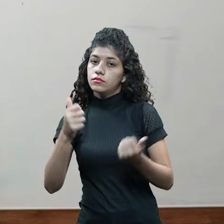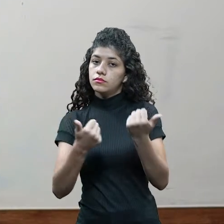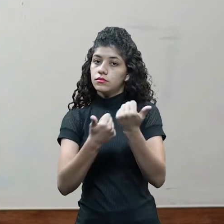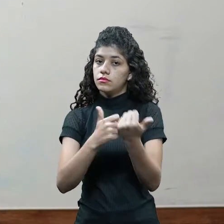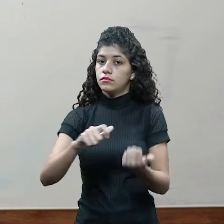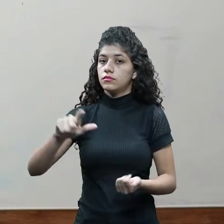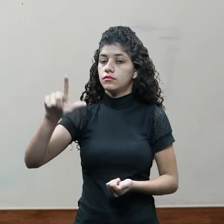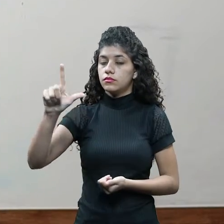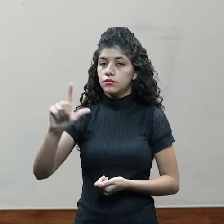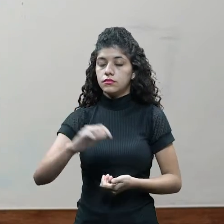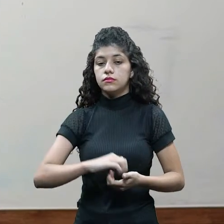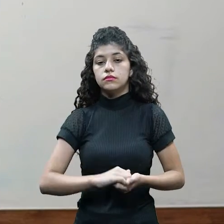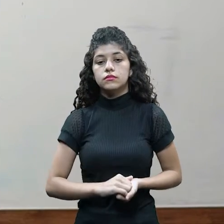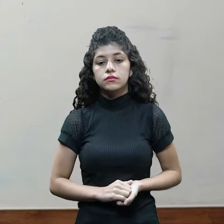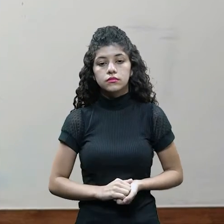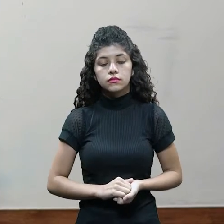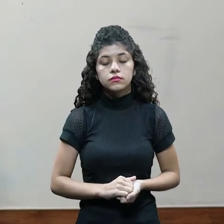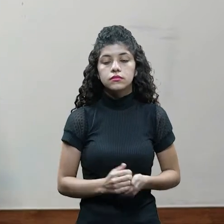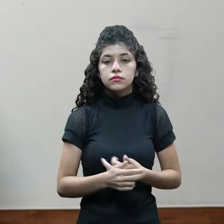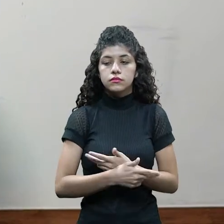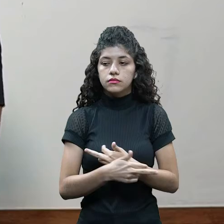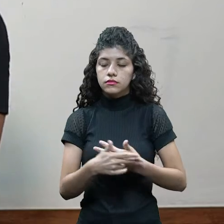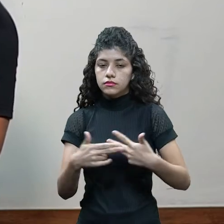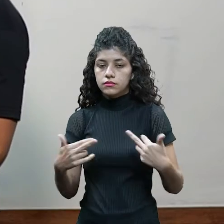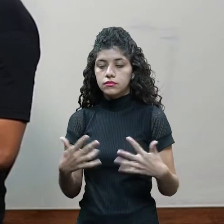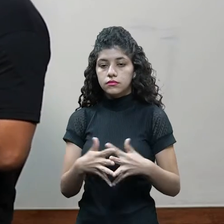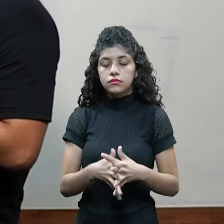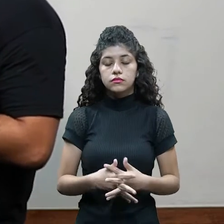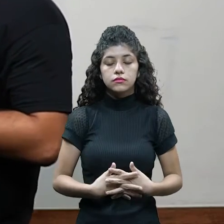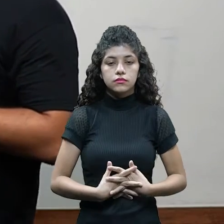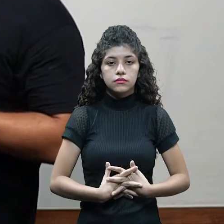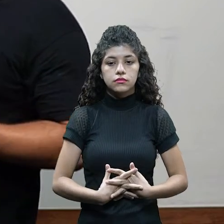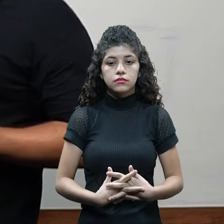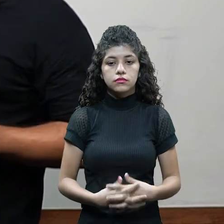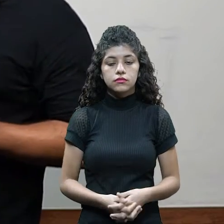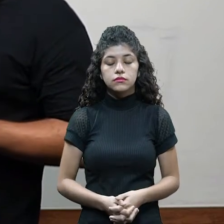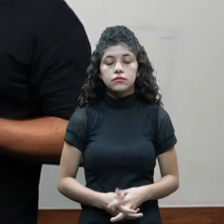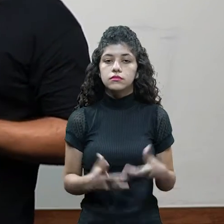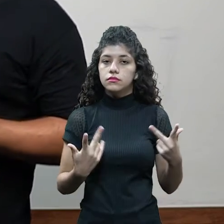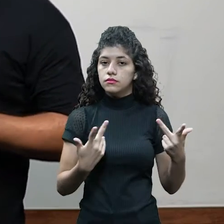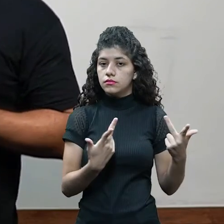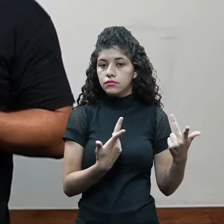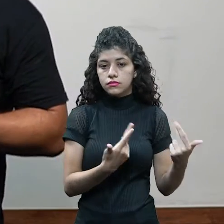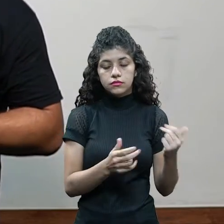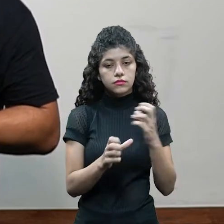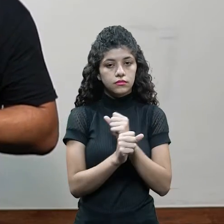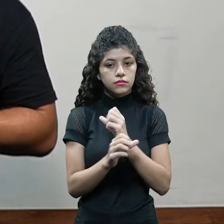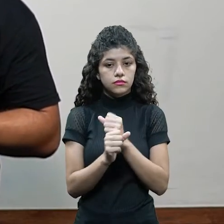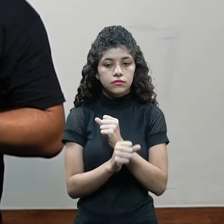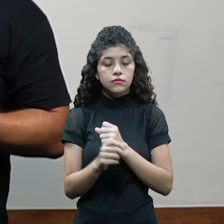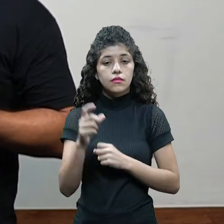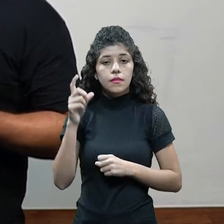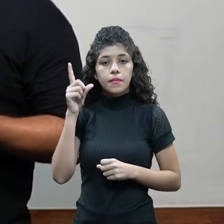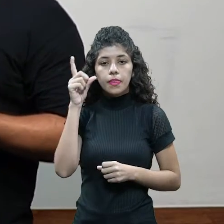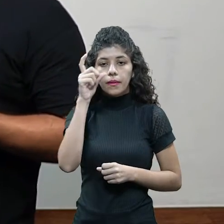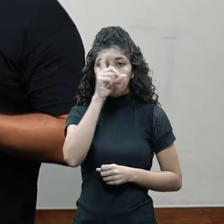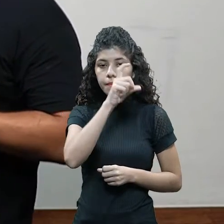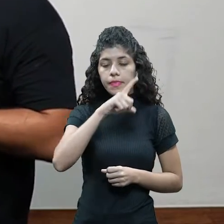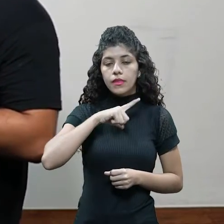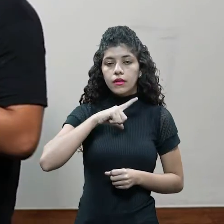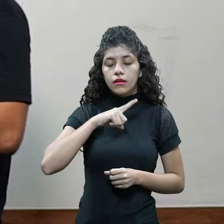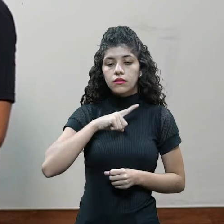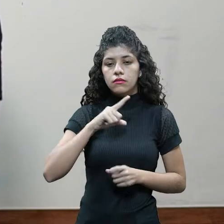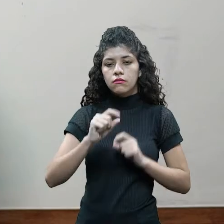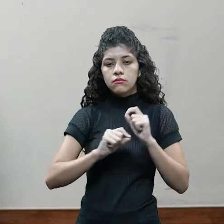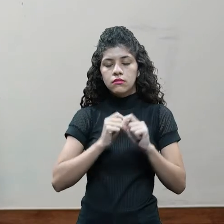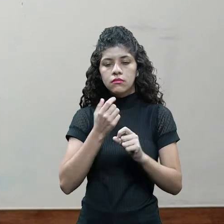Quilolitro, hectolitro, decalitro, centilitro, mililitro. E a lógica seria a mesma. Qual é a grande dificuldade que as pessoas têm,